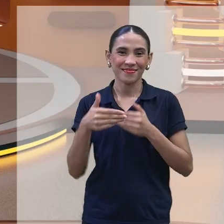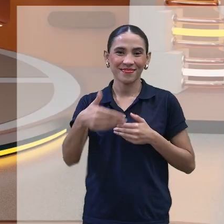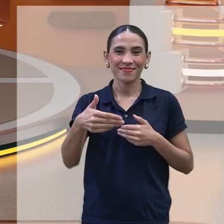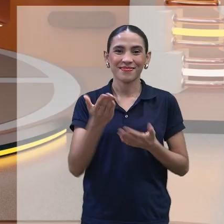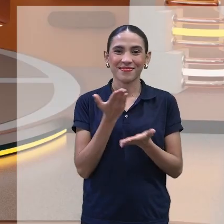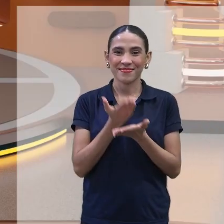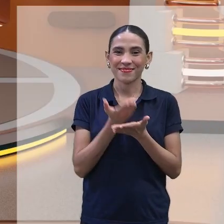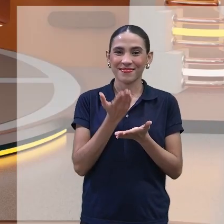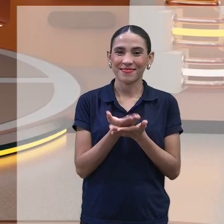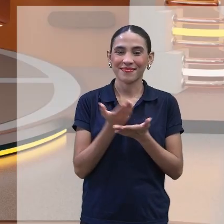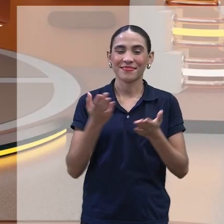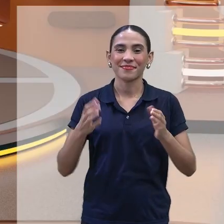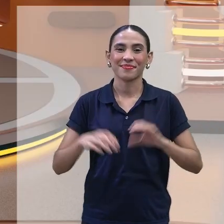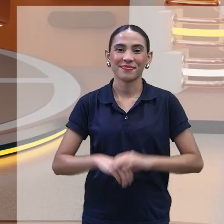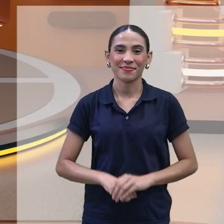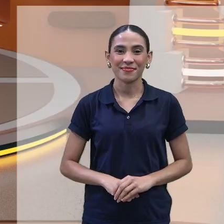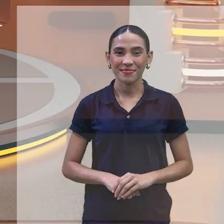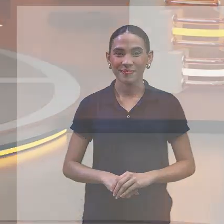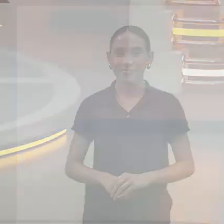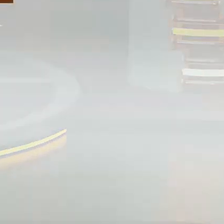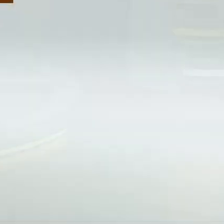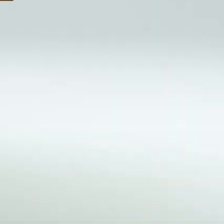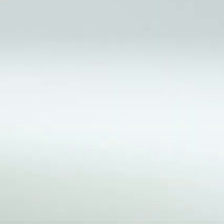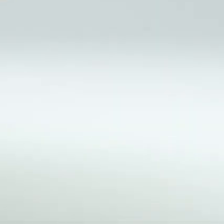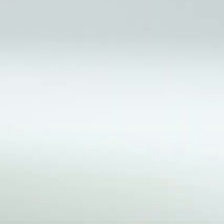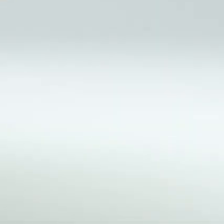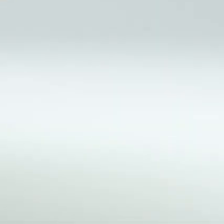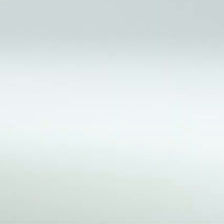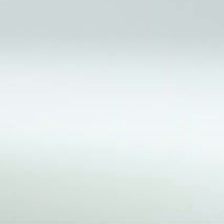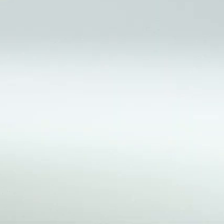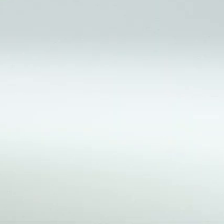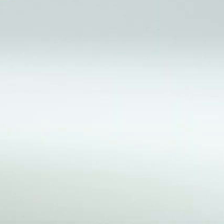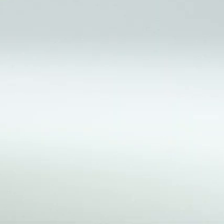comigo e vamos à nossa aula.